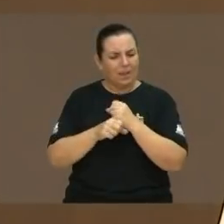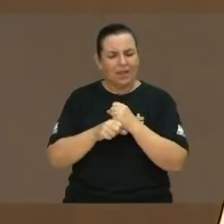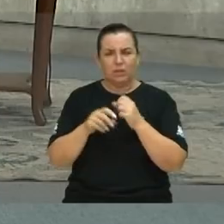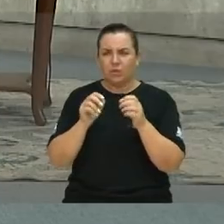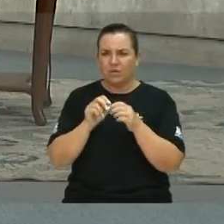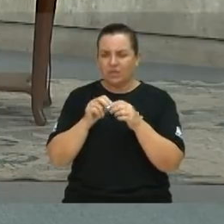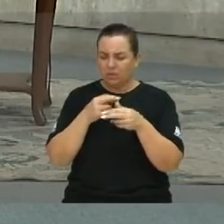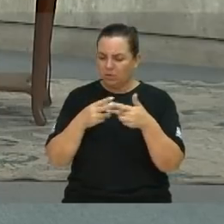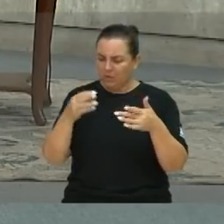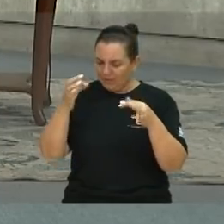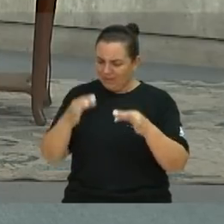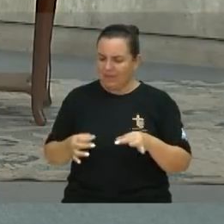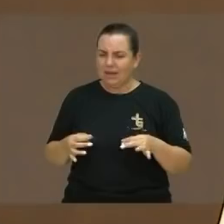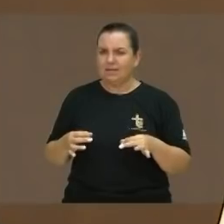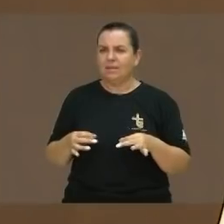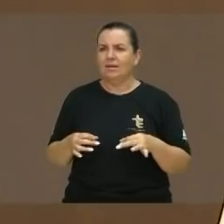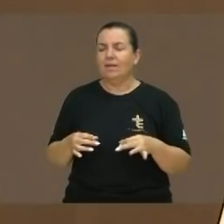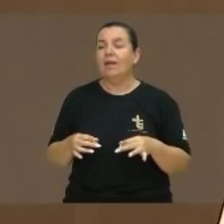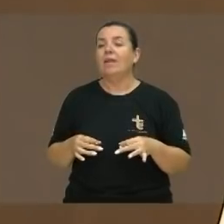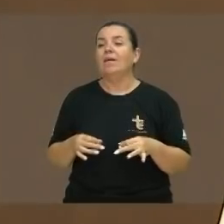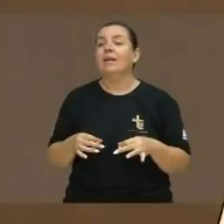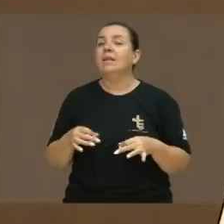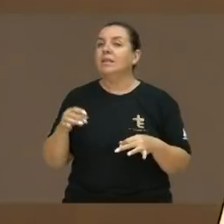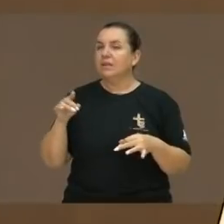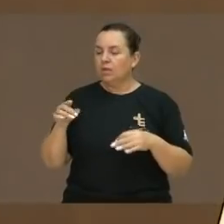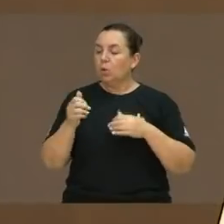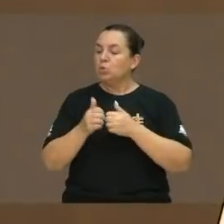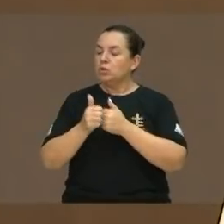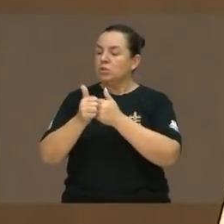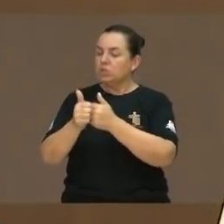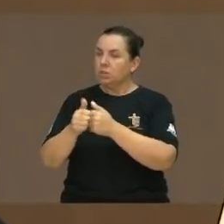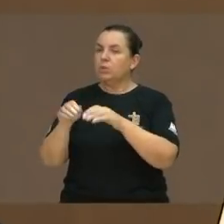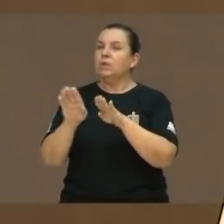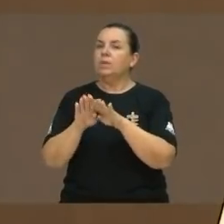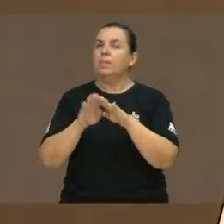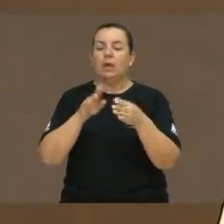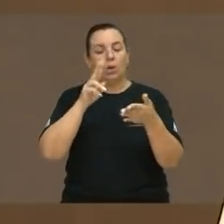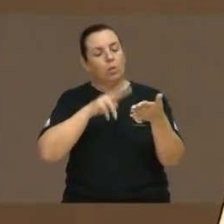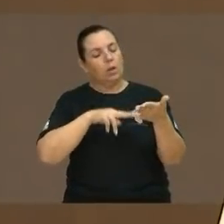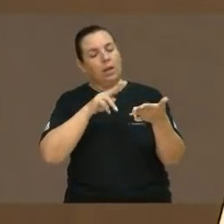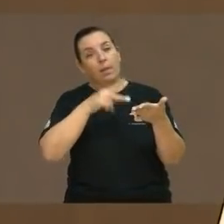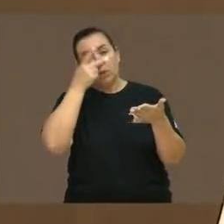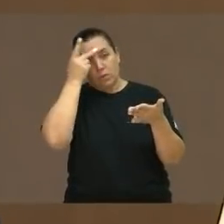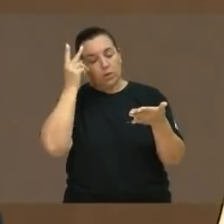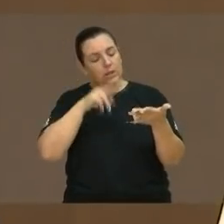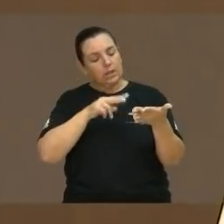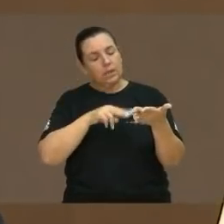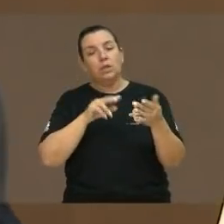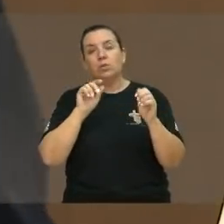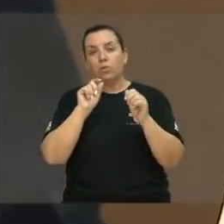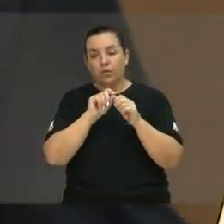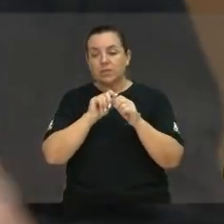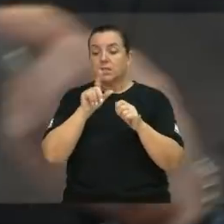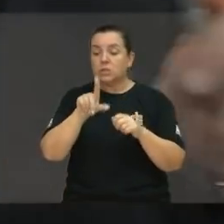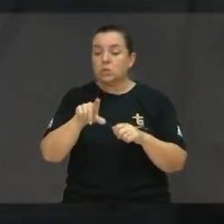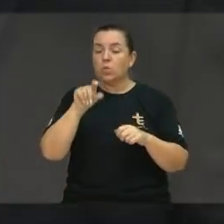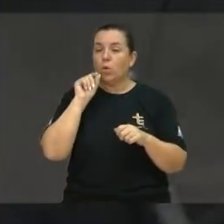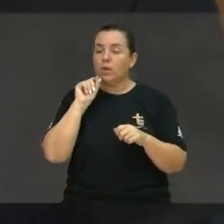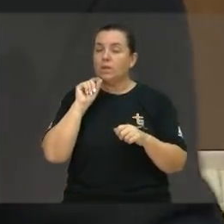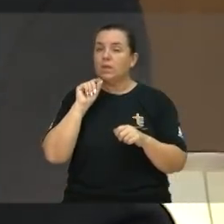intenção do evangelista que o discípulo e que o leitor faça as escolhas do senhor e mestre